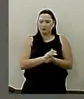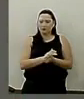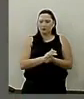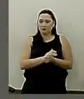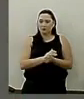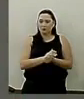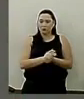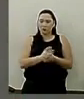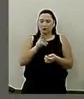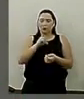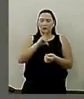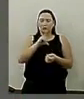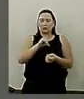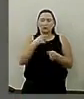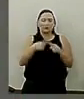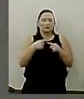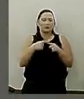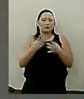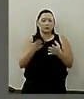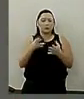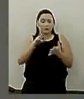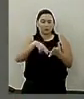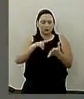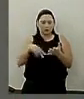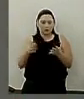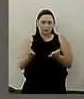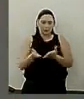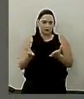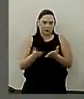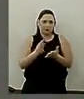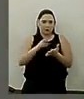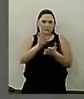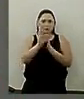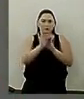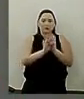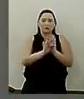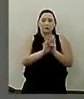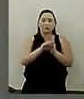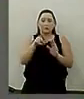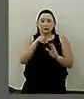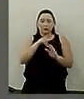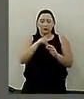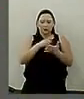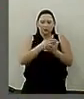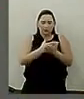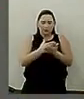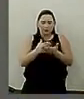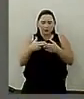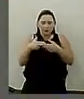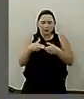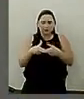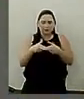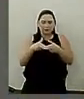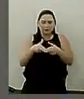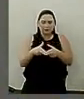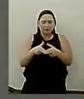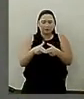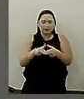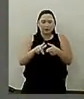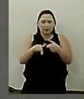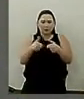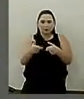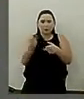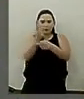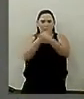é exatamente por causa disso que nós acabamos de ler aqui no texto. Você começa a navegar e, de repente, vem